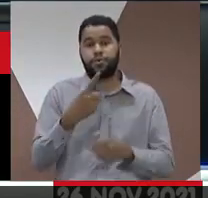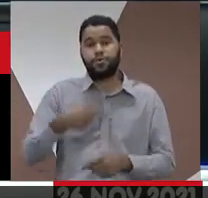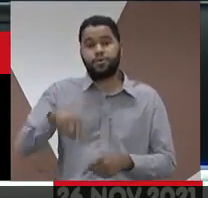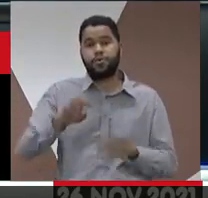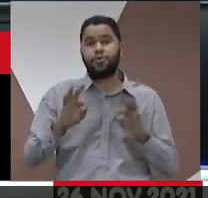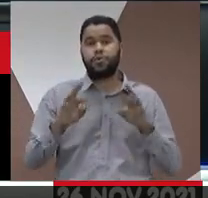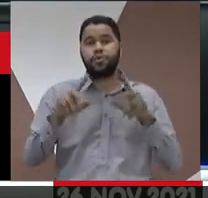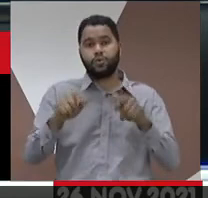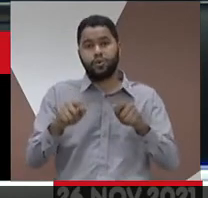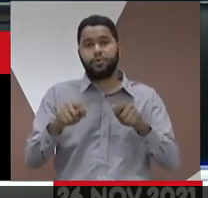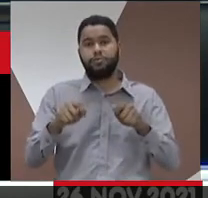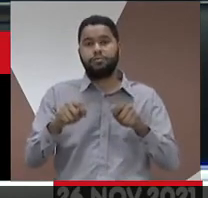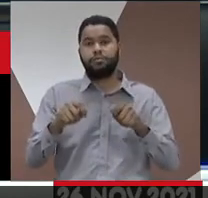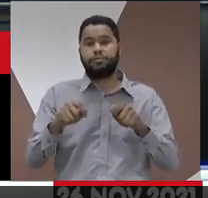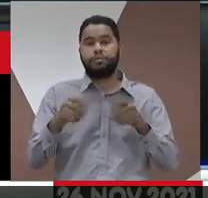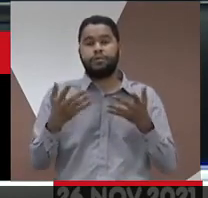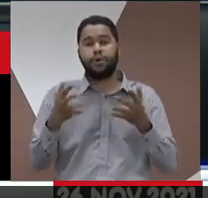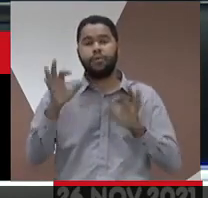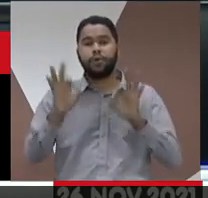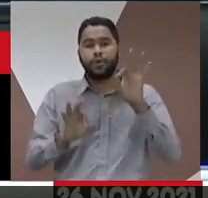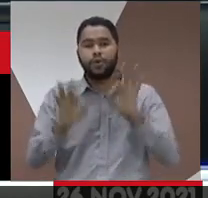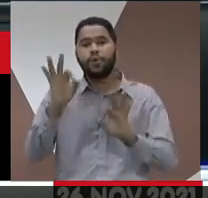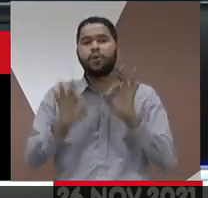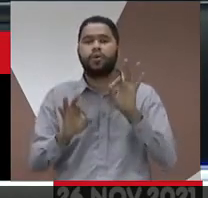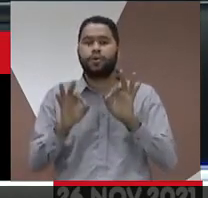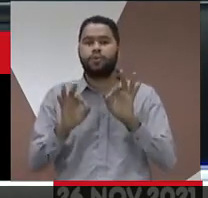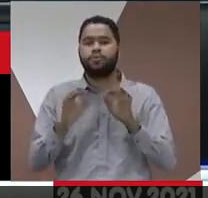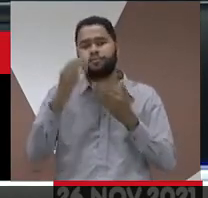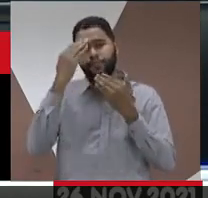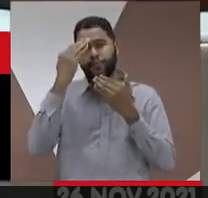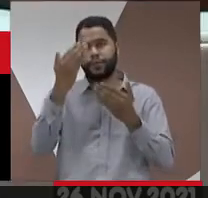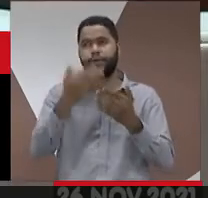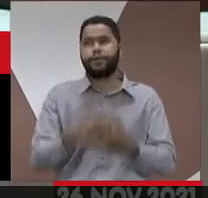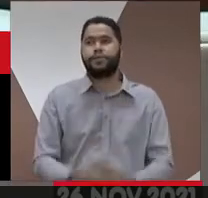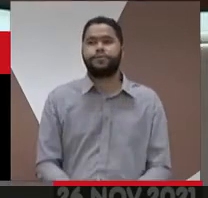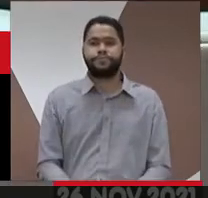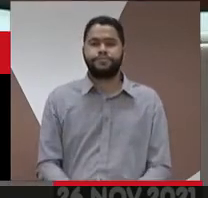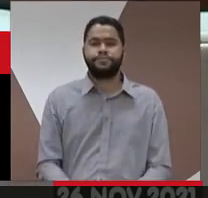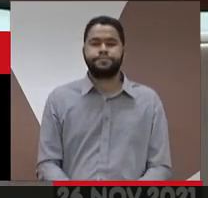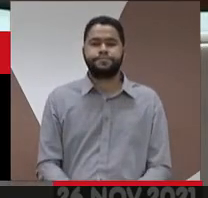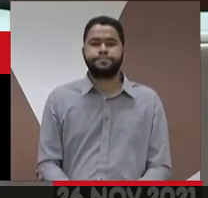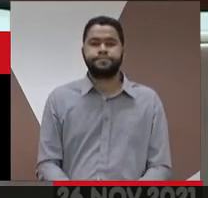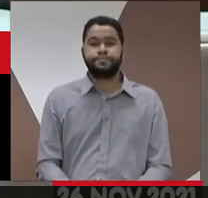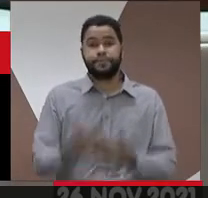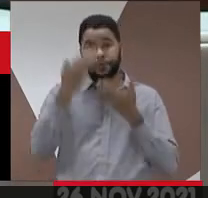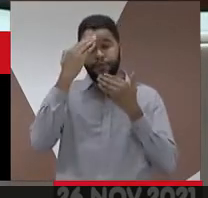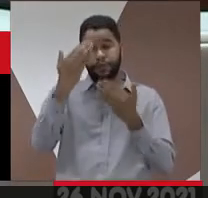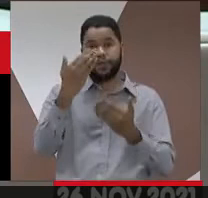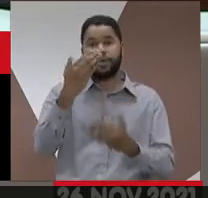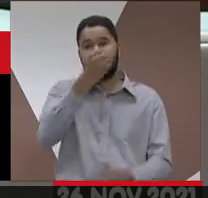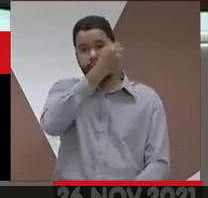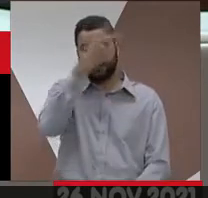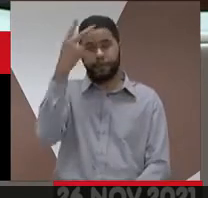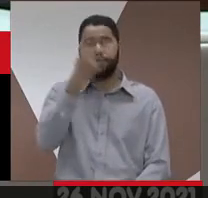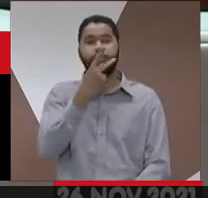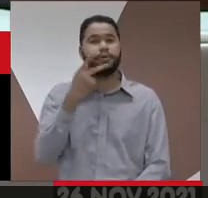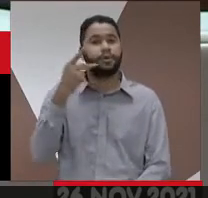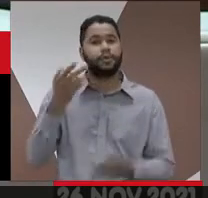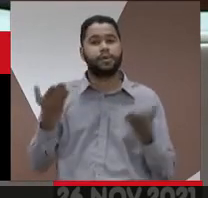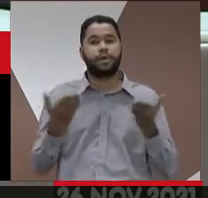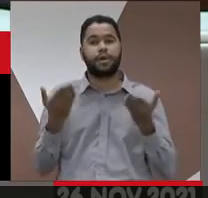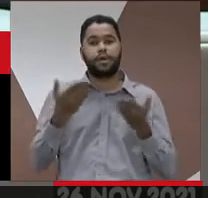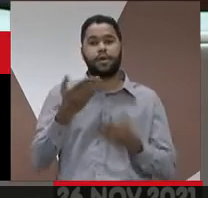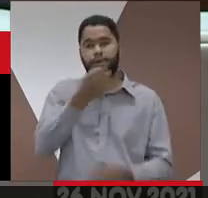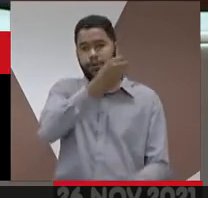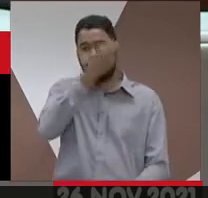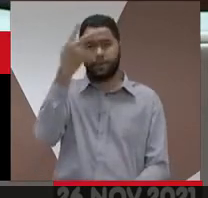todos temos que nos preservarmos como homens públicos. Muito obrigado. Muito obrigado, prefeito Alexandre Calil. Com a palavra, a prefeita